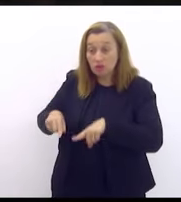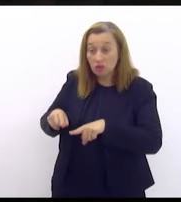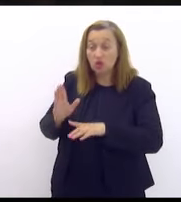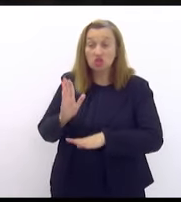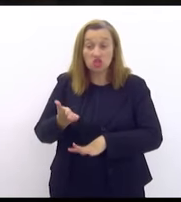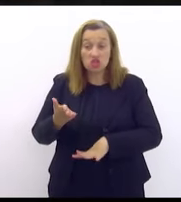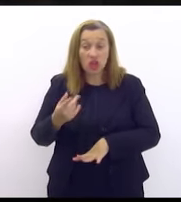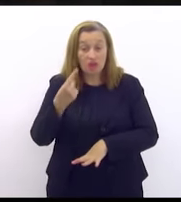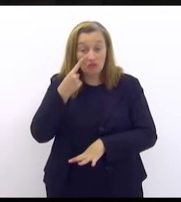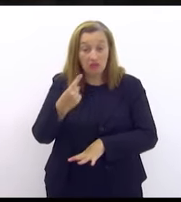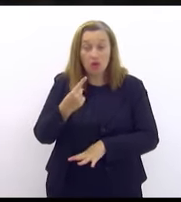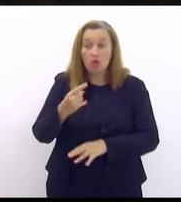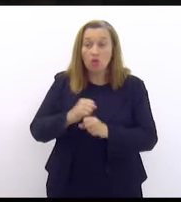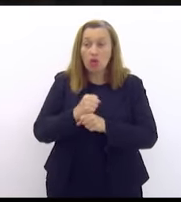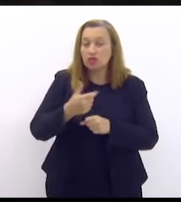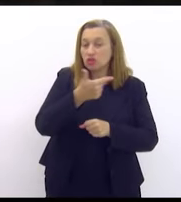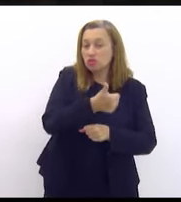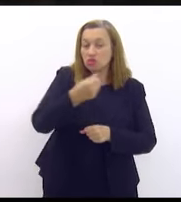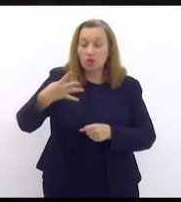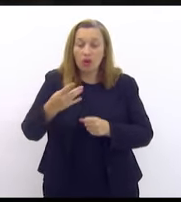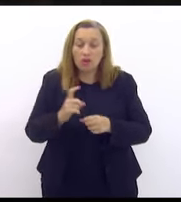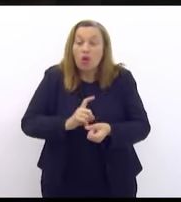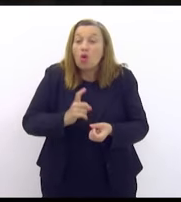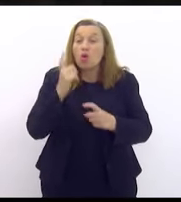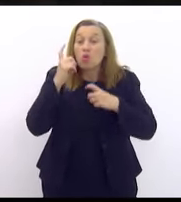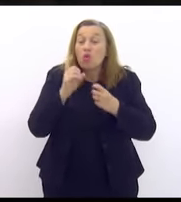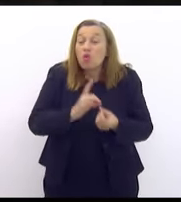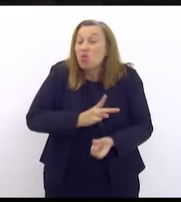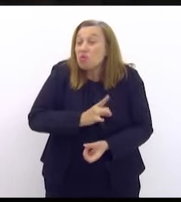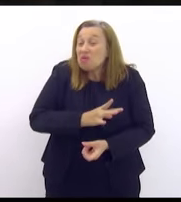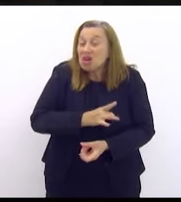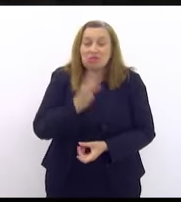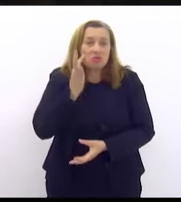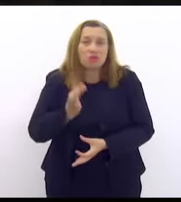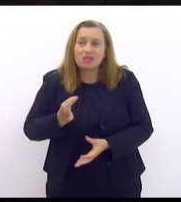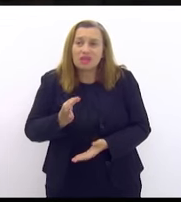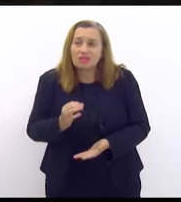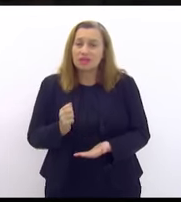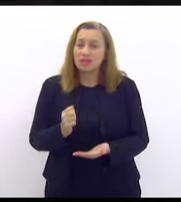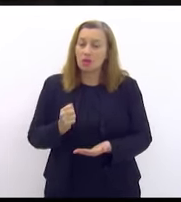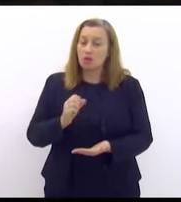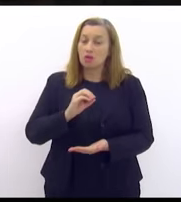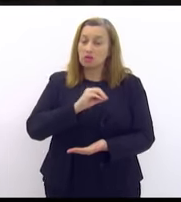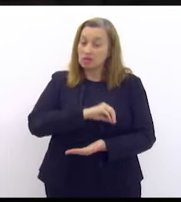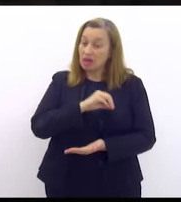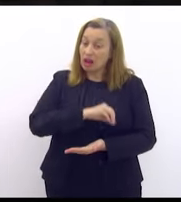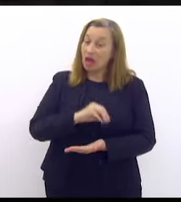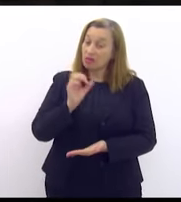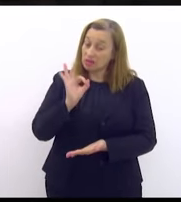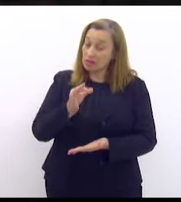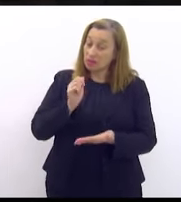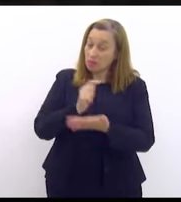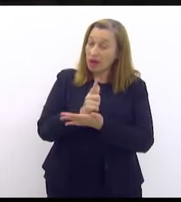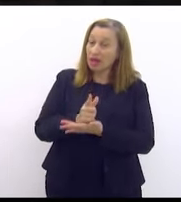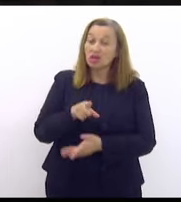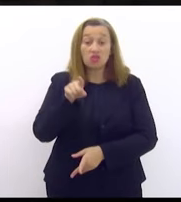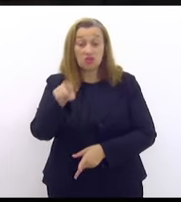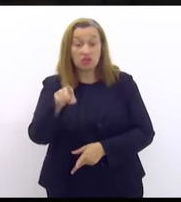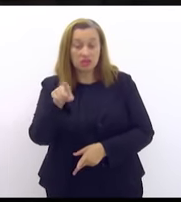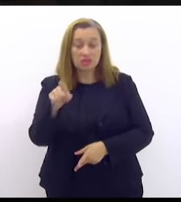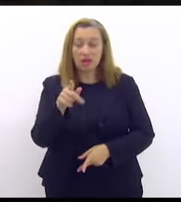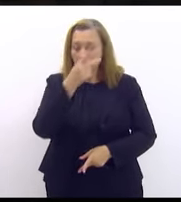ano de 2024 temeroso, sem saber se terá os seus 12 pagamentos. E segundo, para você,